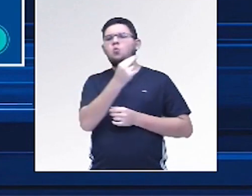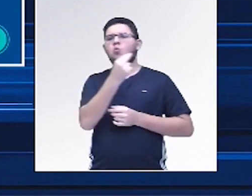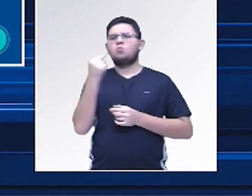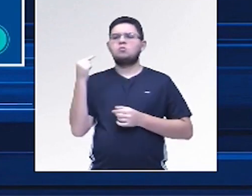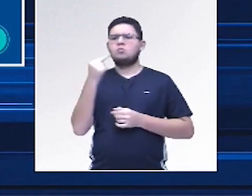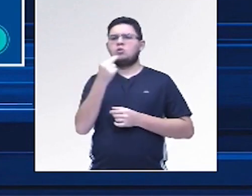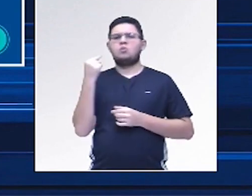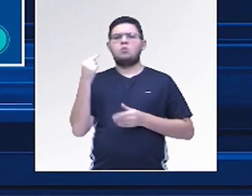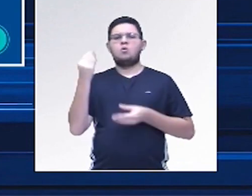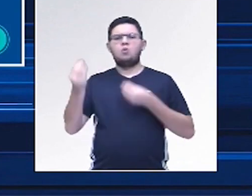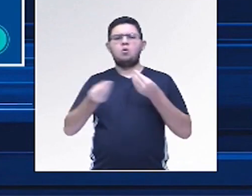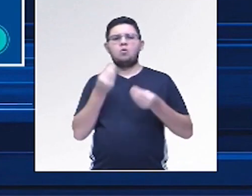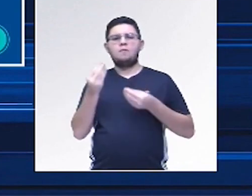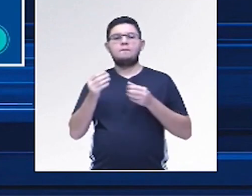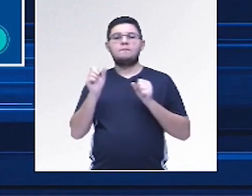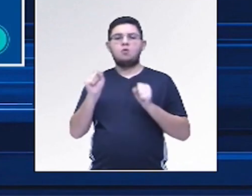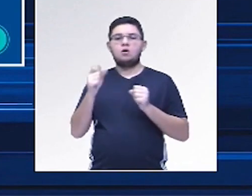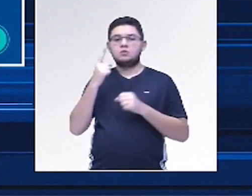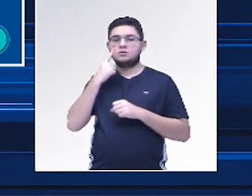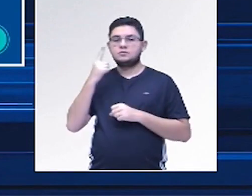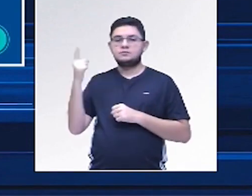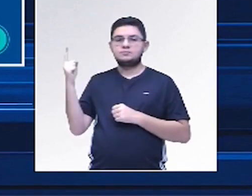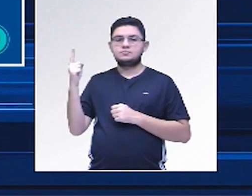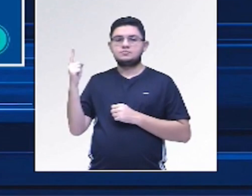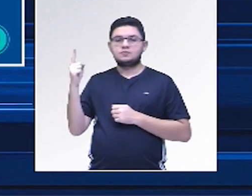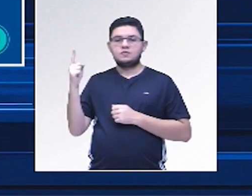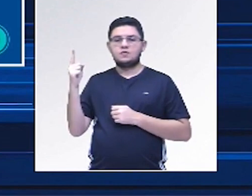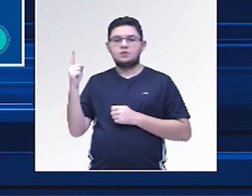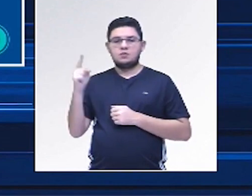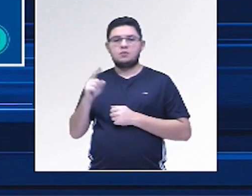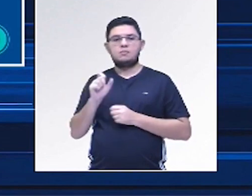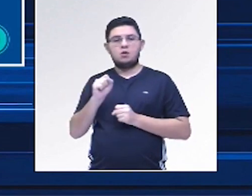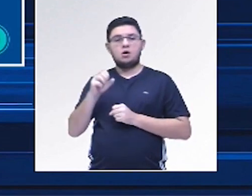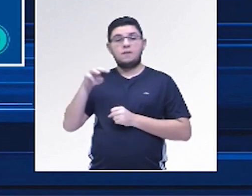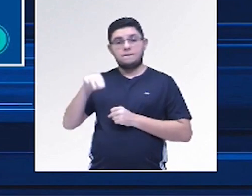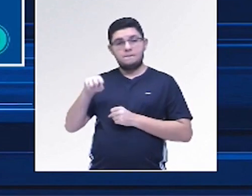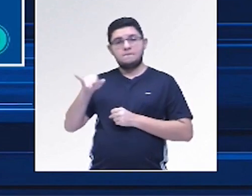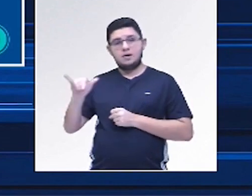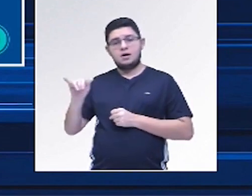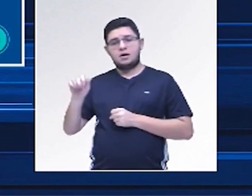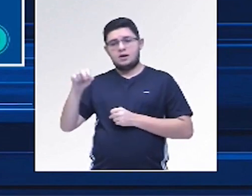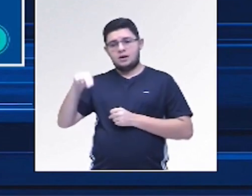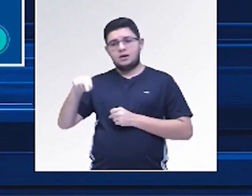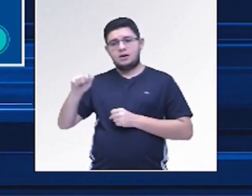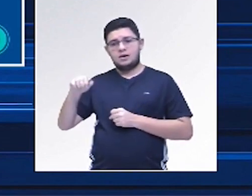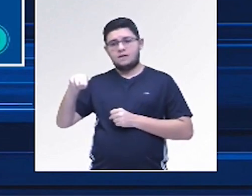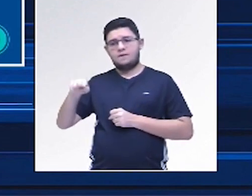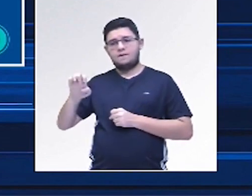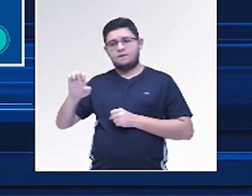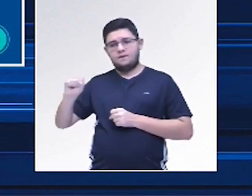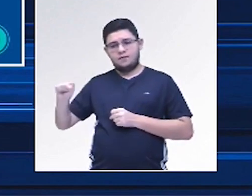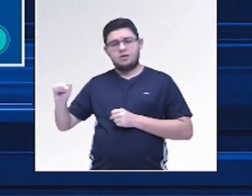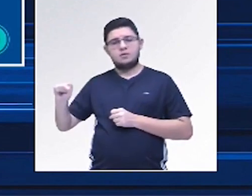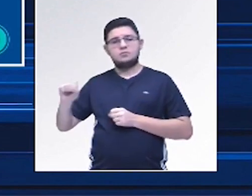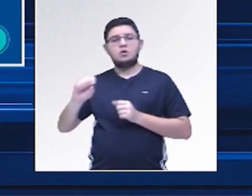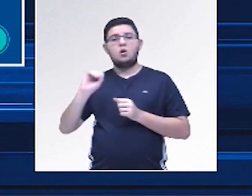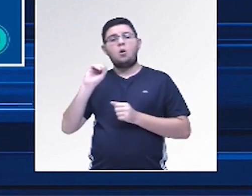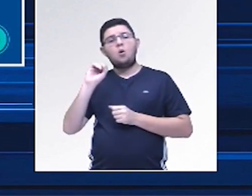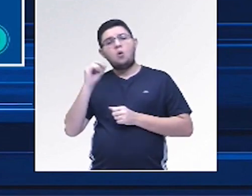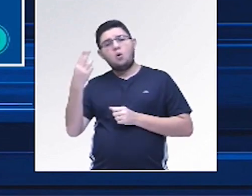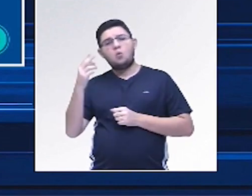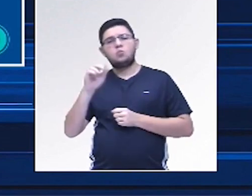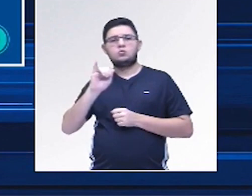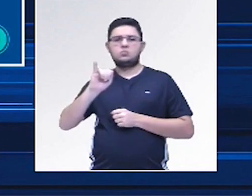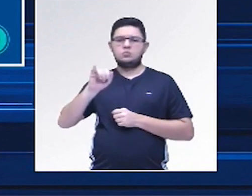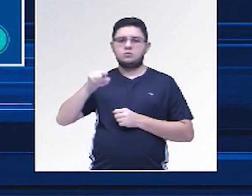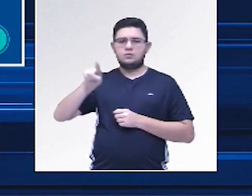name's, meu nome é, ou você pode dizer I'm, e aí você diz o seu nome. I'm significa